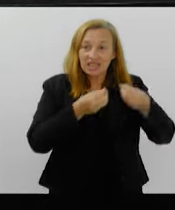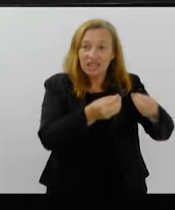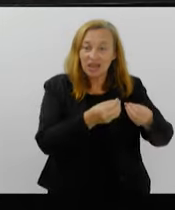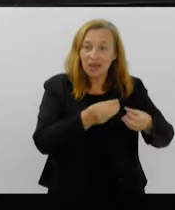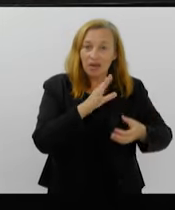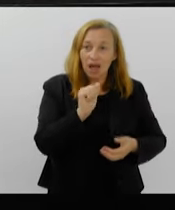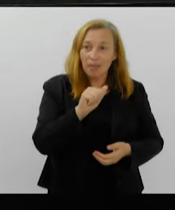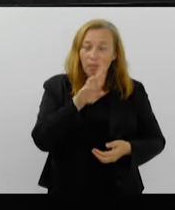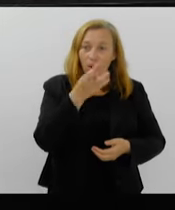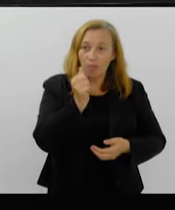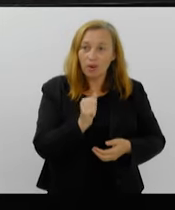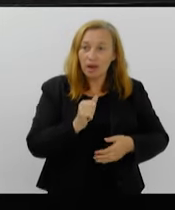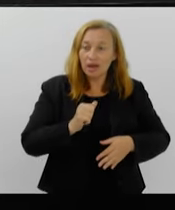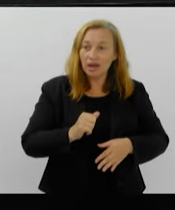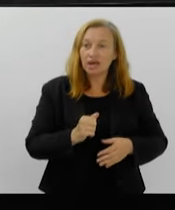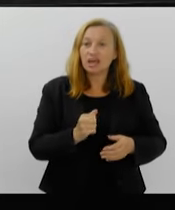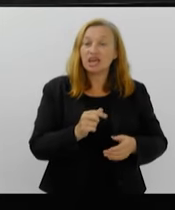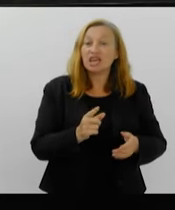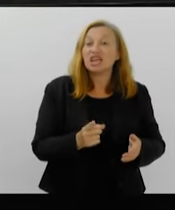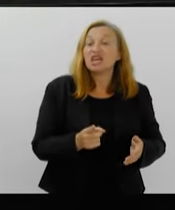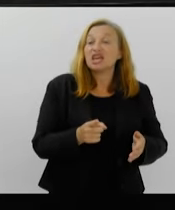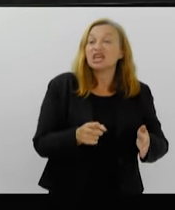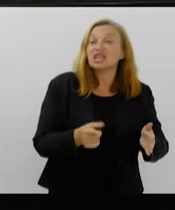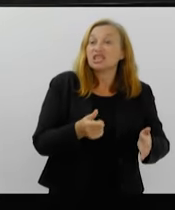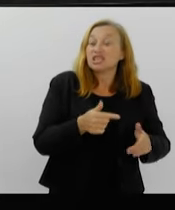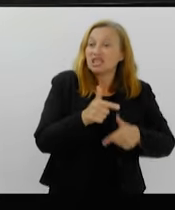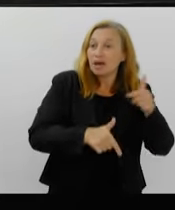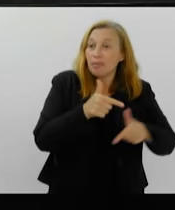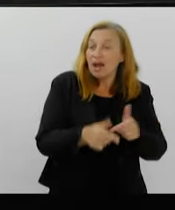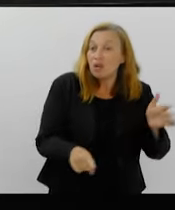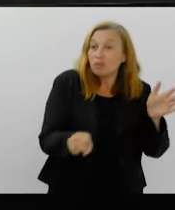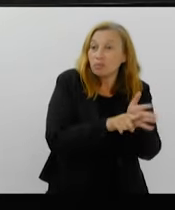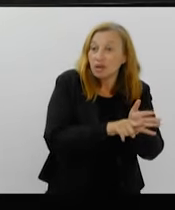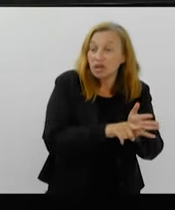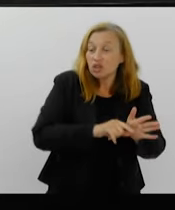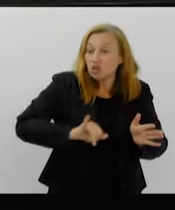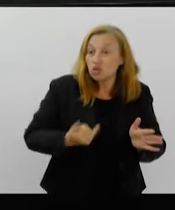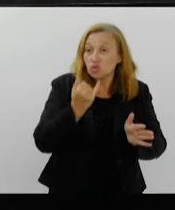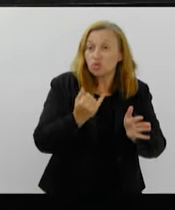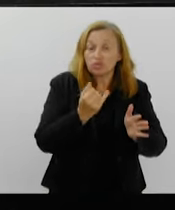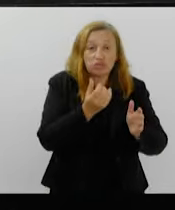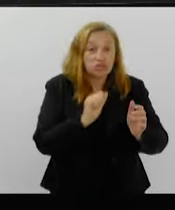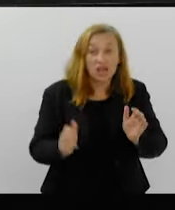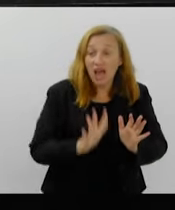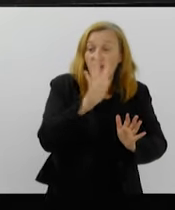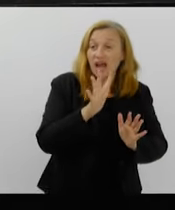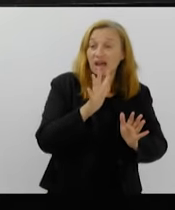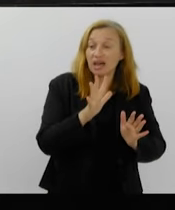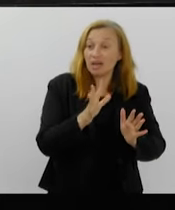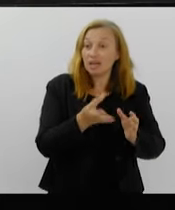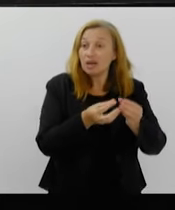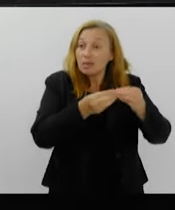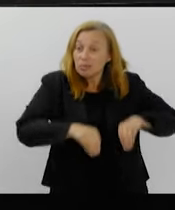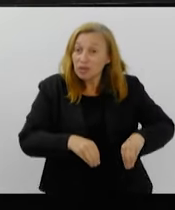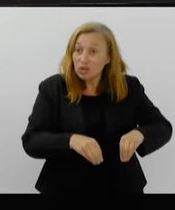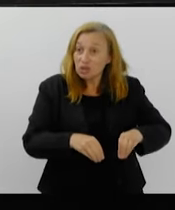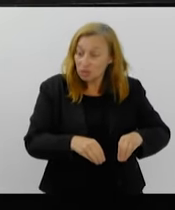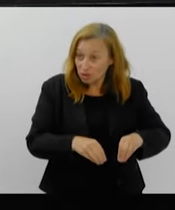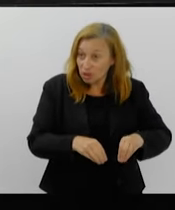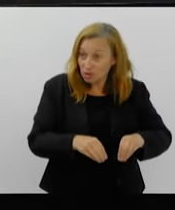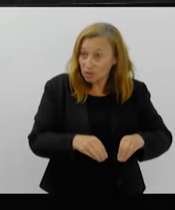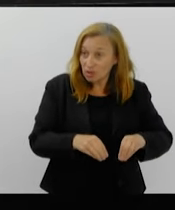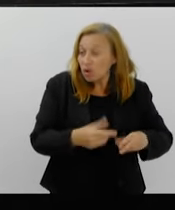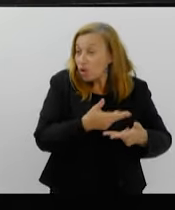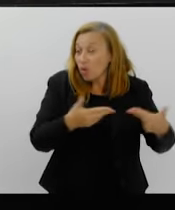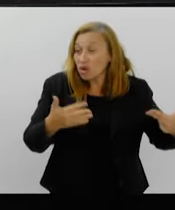mais desemprego entregou inflação juro altos déficit prejuízo nas estatais coisa que a